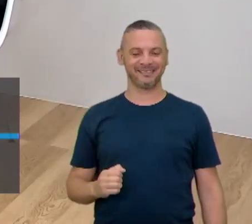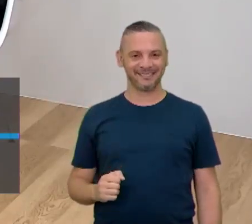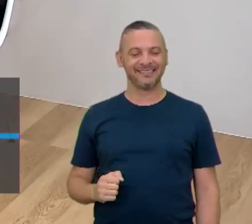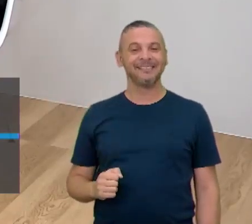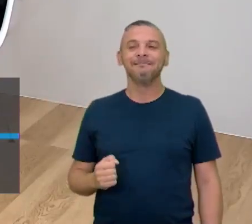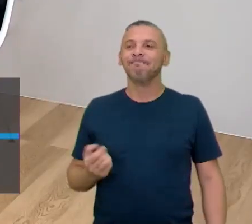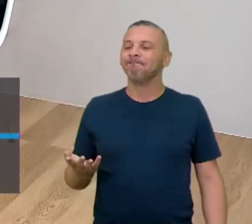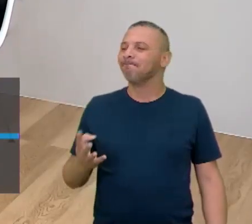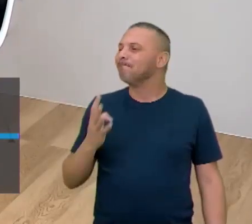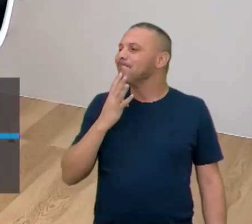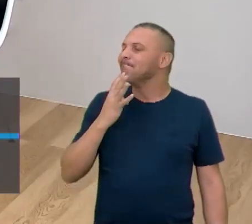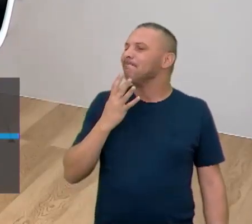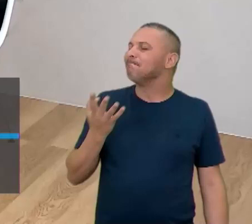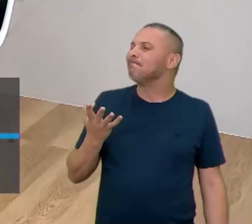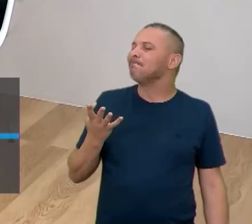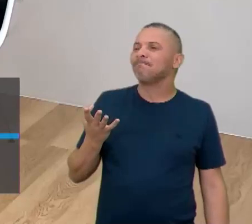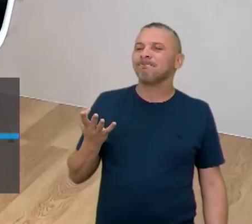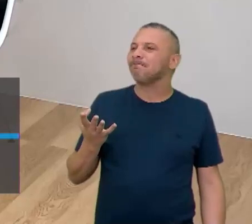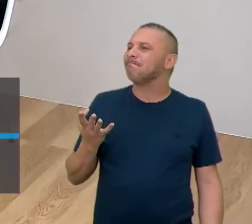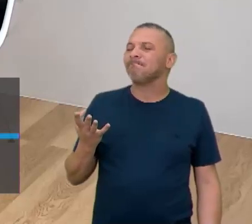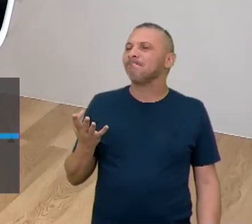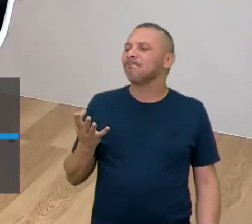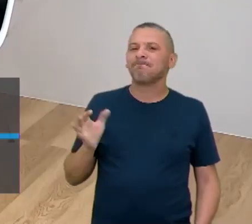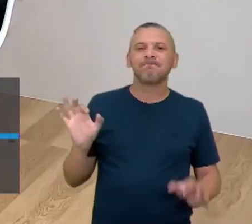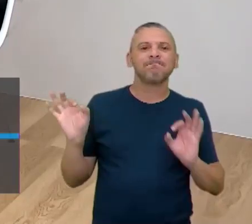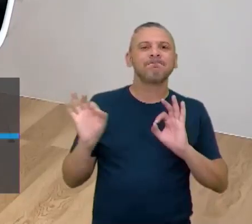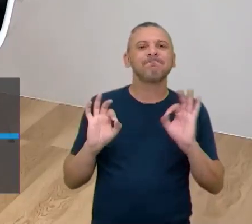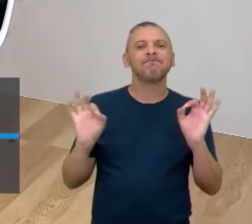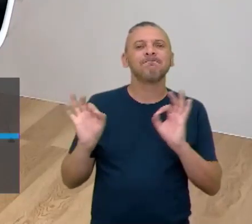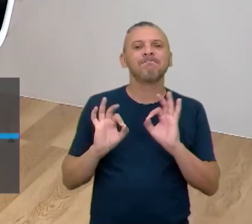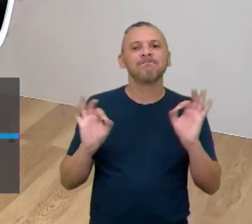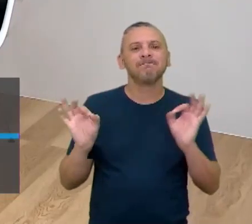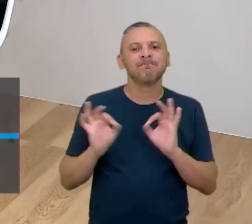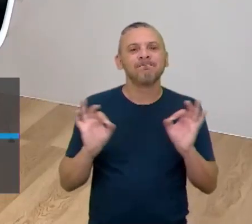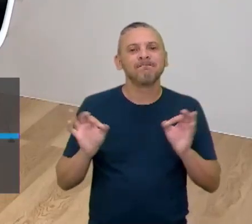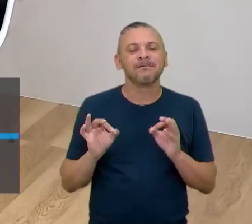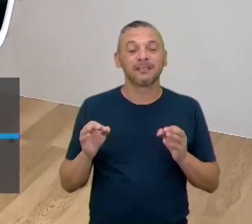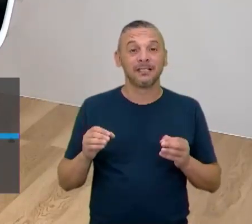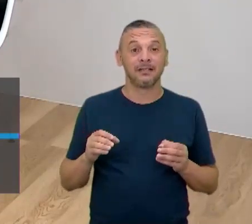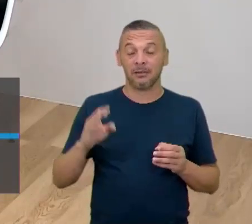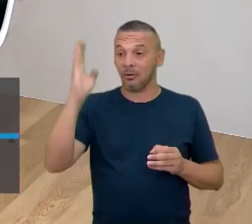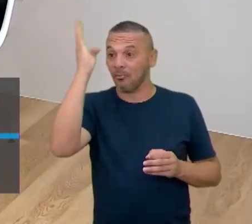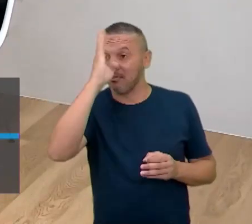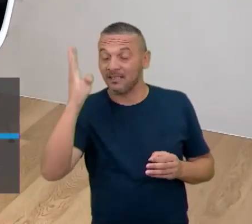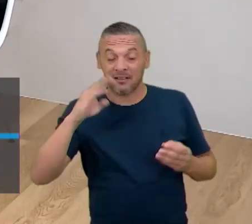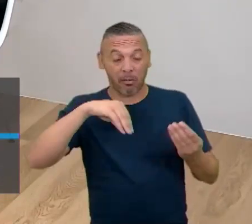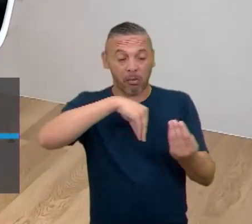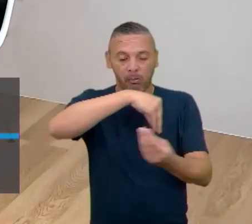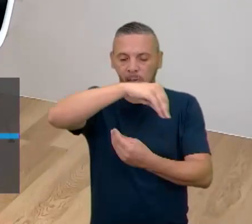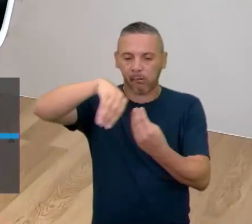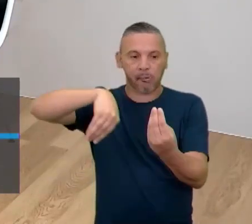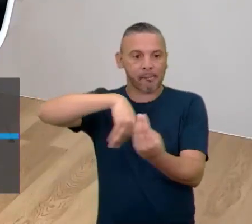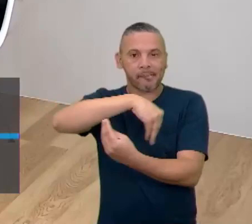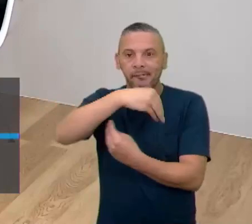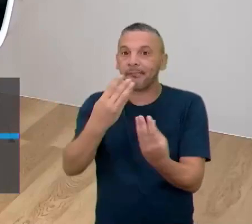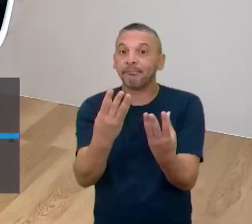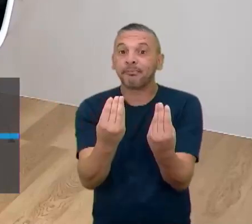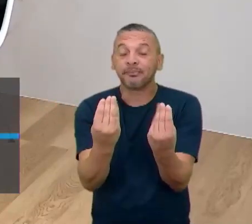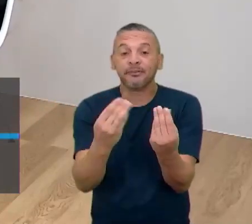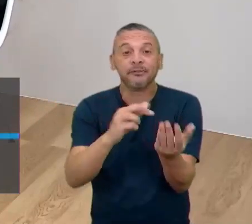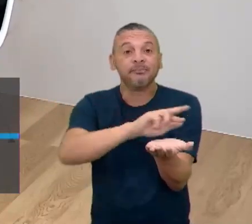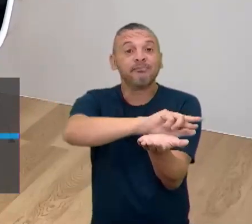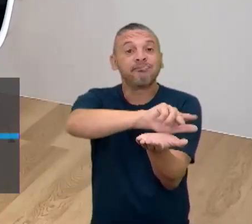eu não conheço, sinceramente, eu não conheço nenhum povo tão miscigenado quanto o nosso, não é isso?